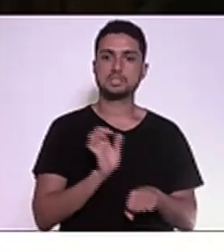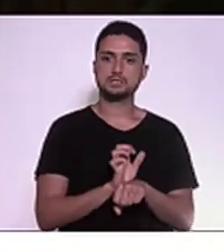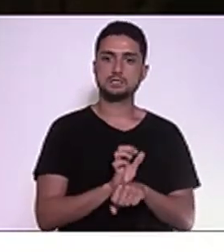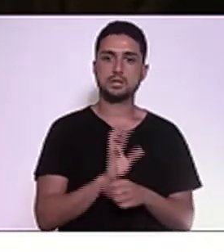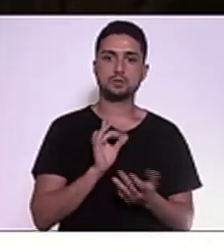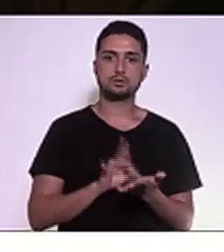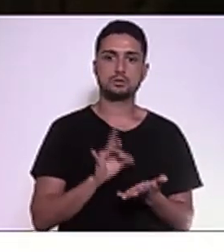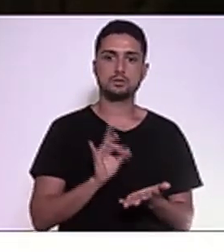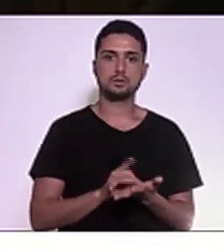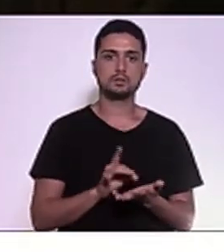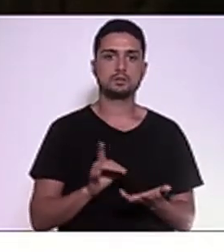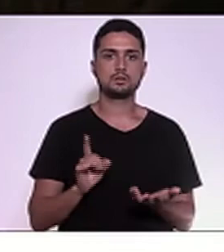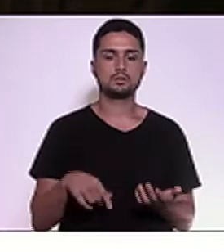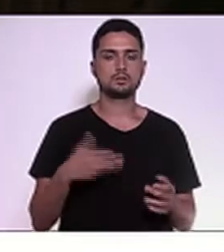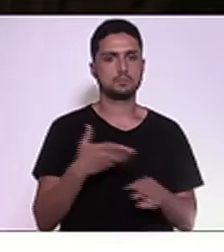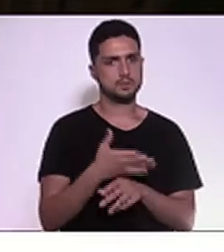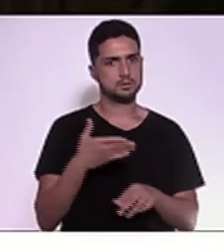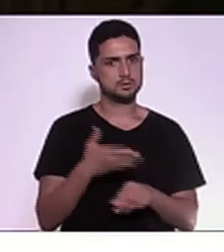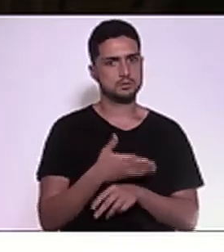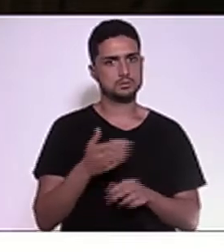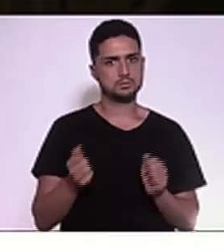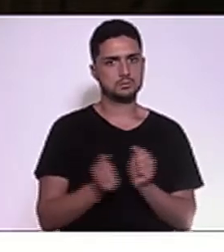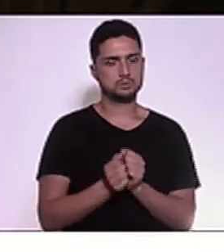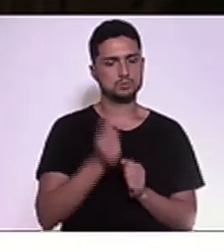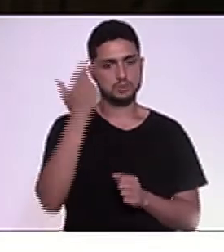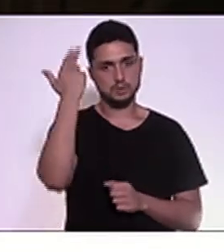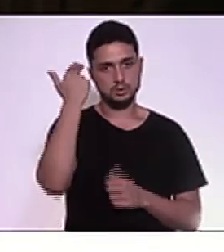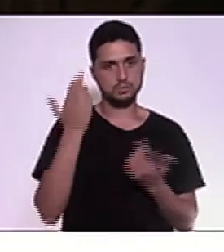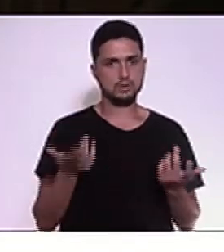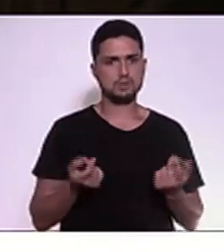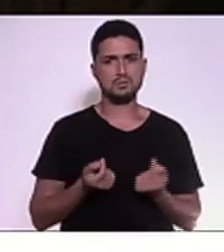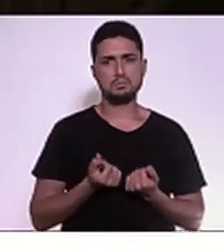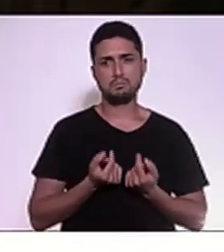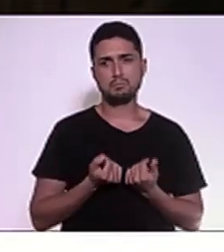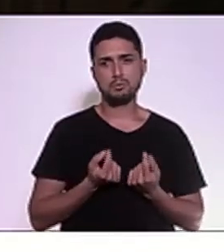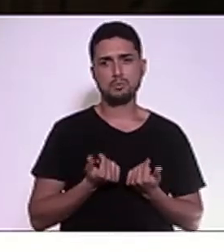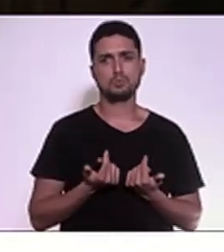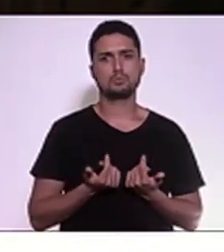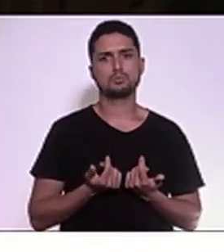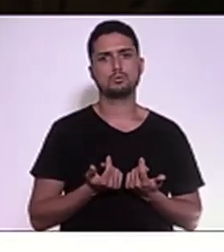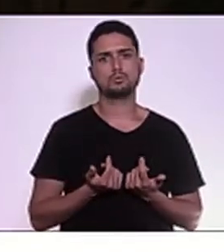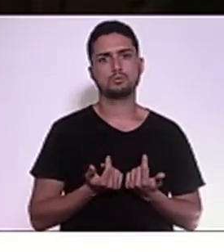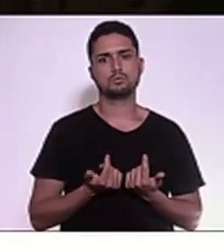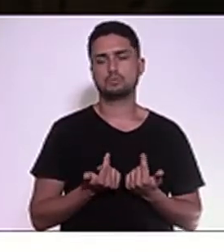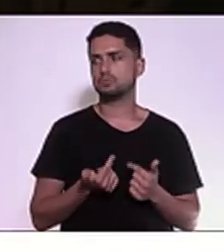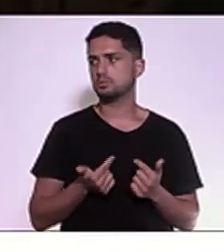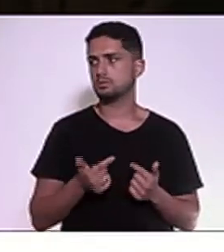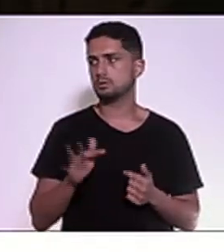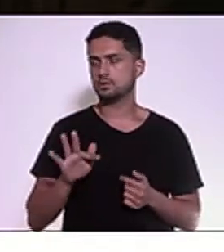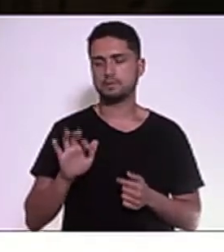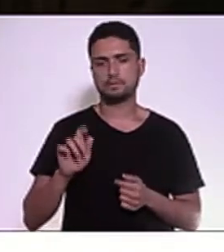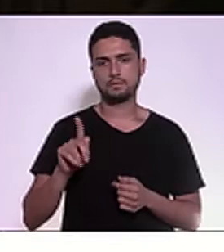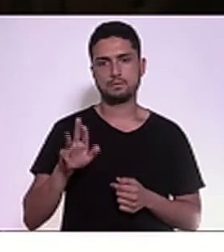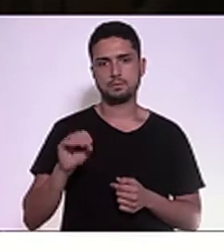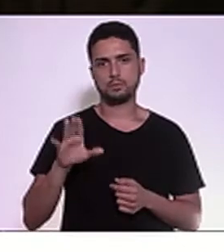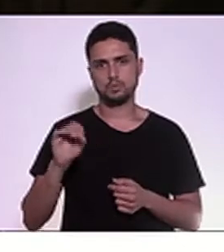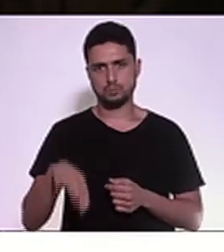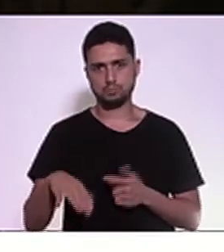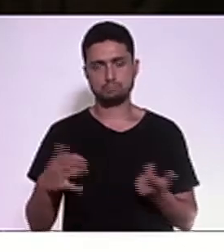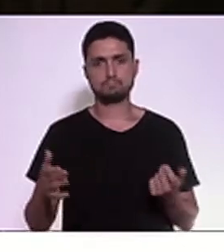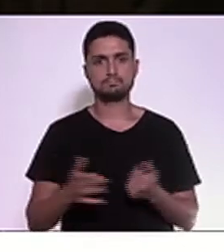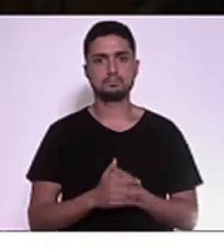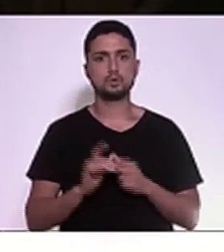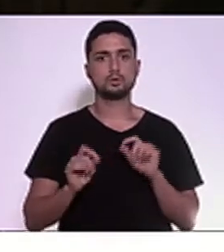na verdade, participa, Eliomar, com muito pouco da composição do FEPROCON. O